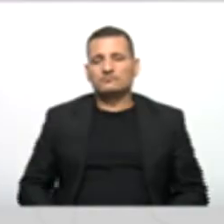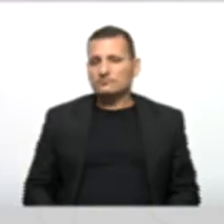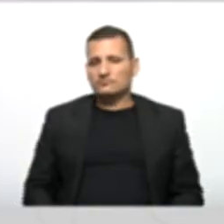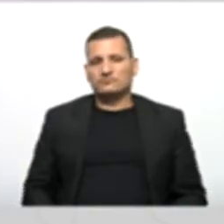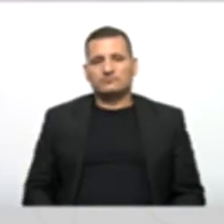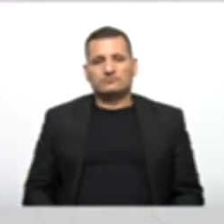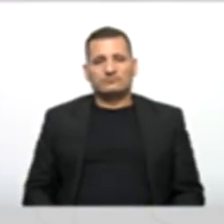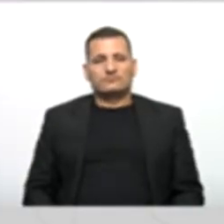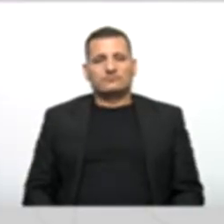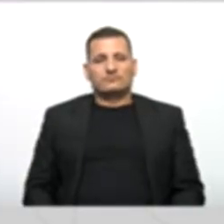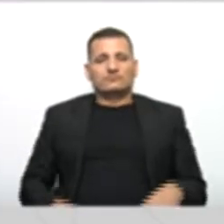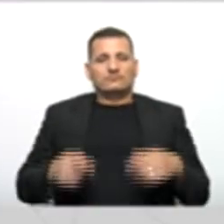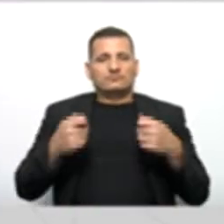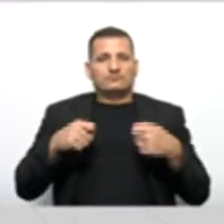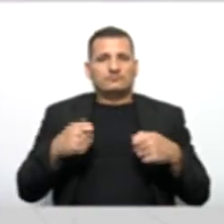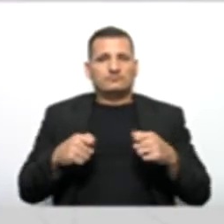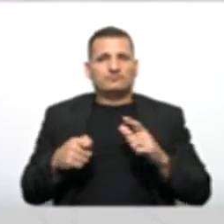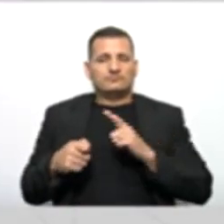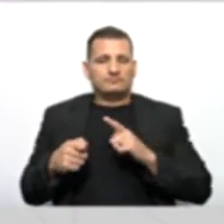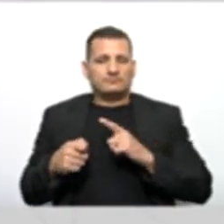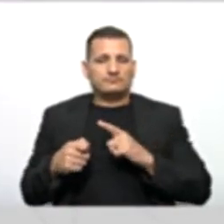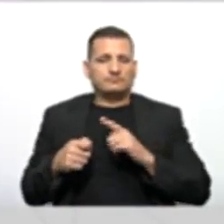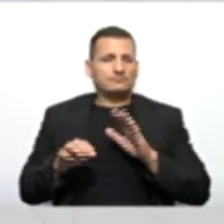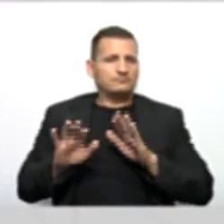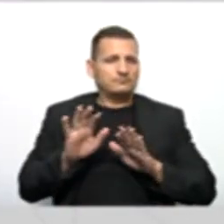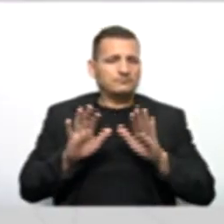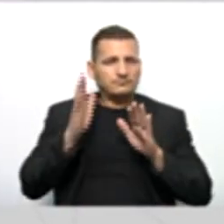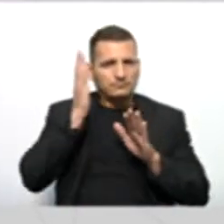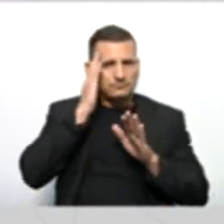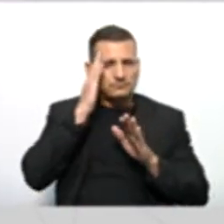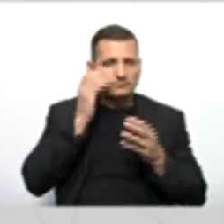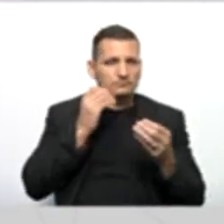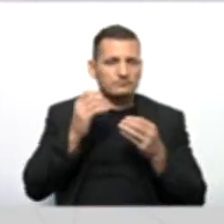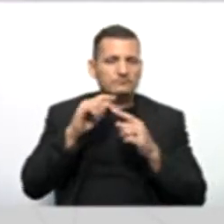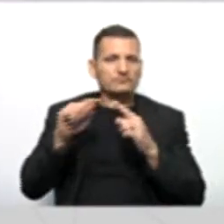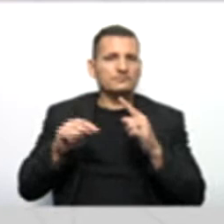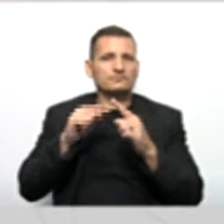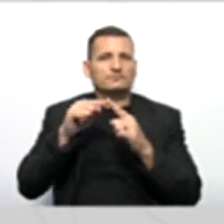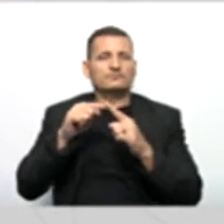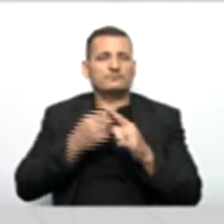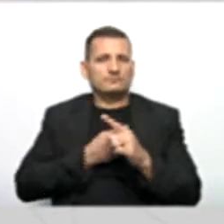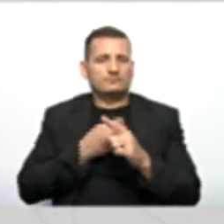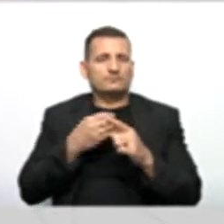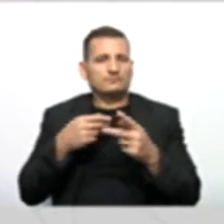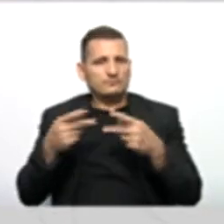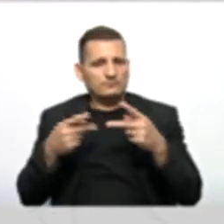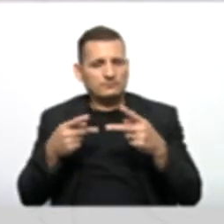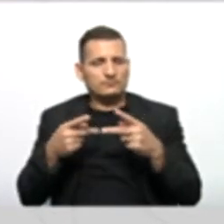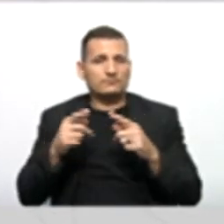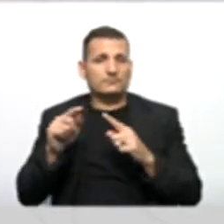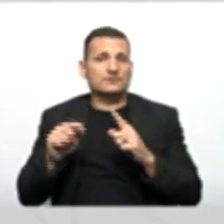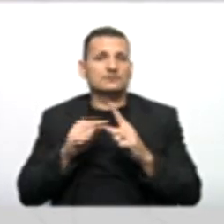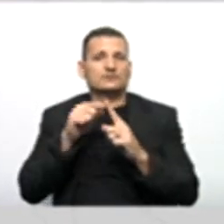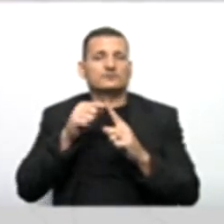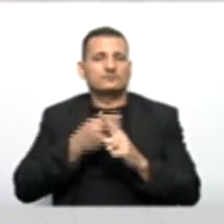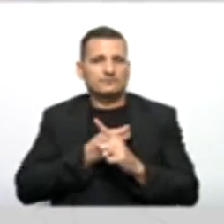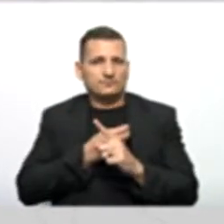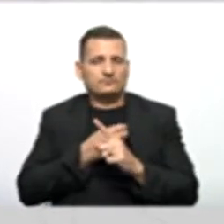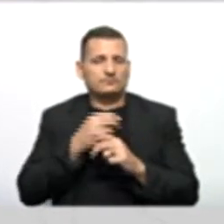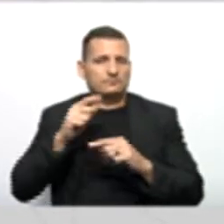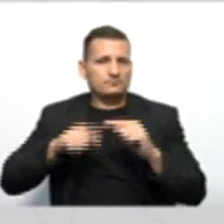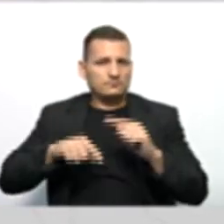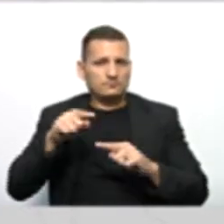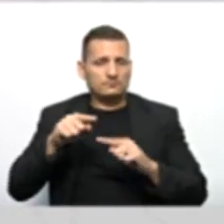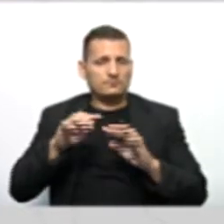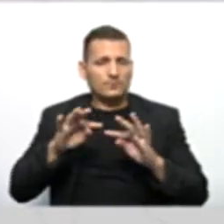É necessário ter cuidado para distinguir o ciclo de vida do projeto do ciclo de vida do produto. Todos os